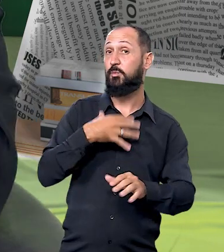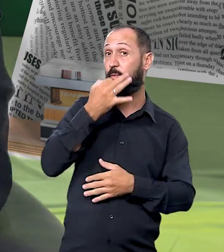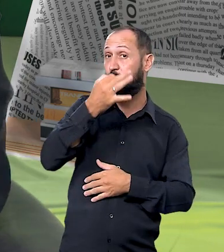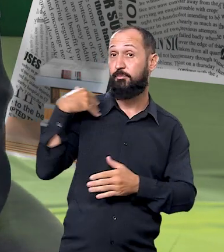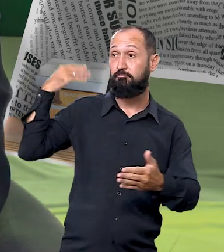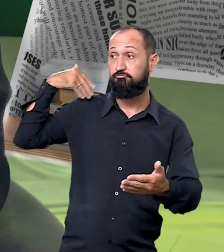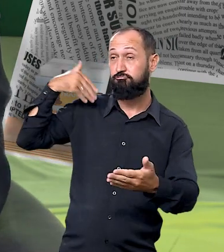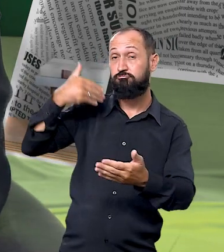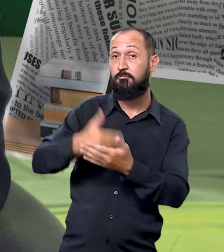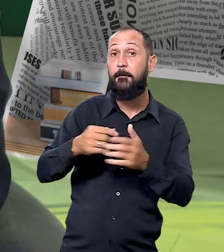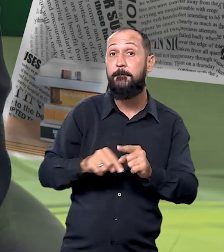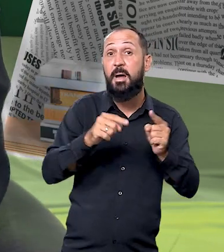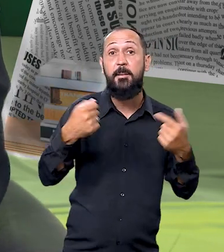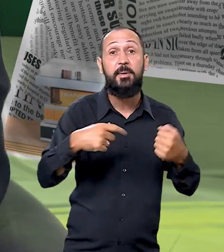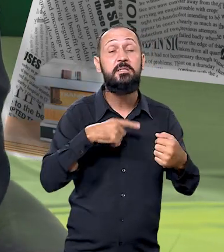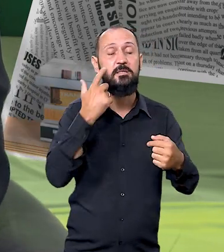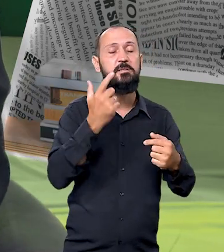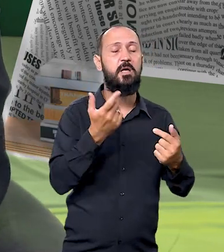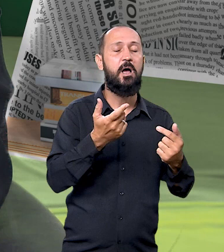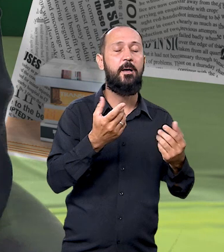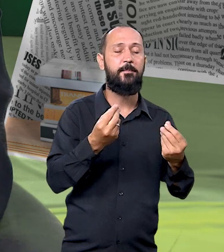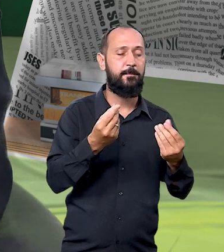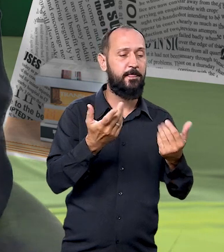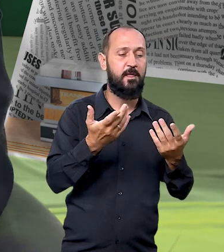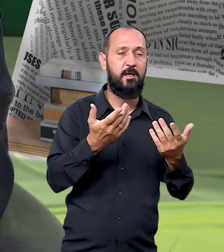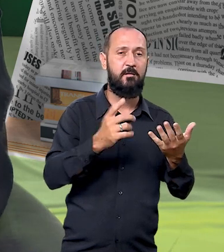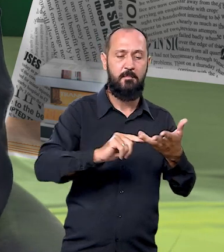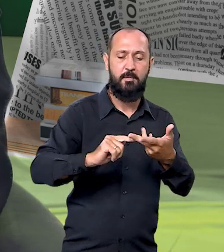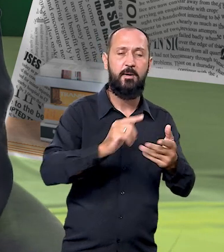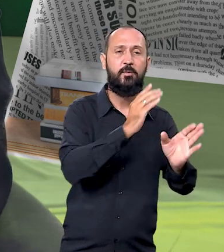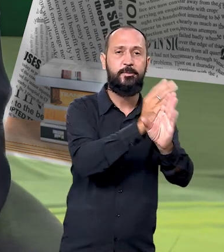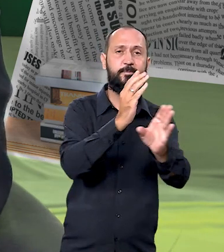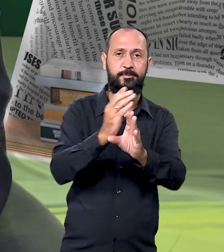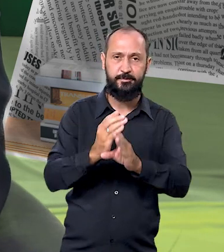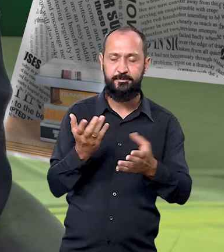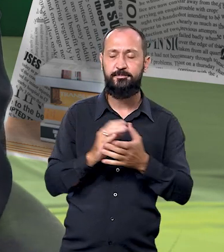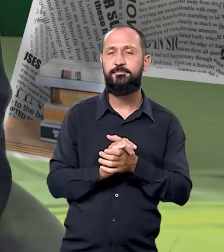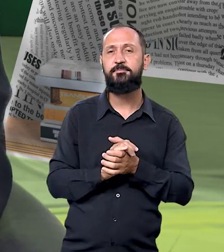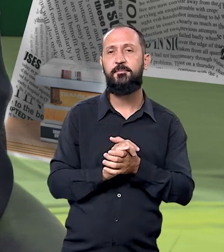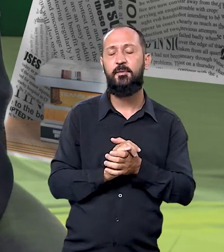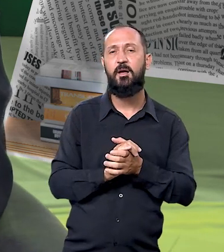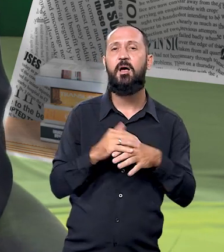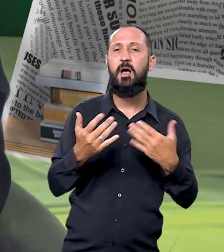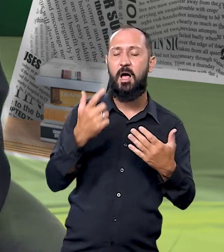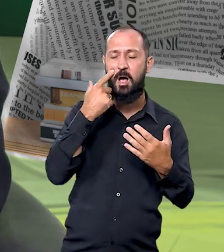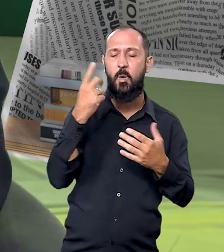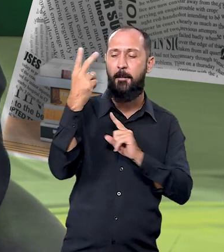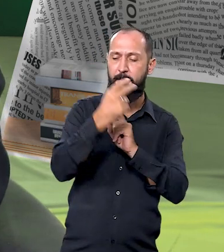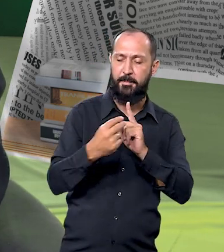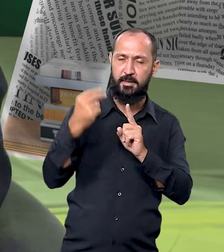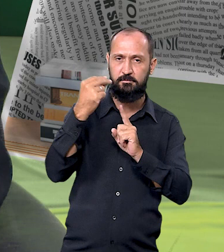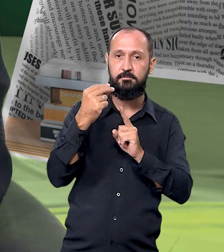transformando muito de um tempo para cá. Mas a gente precisa identificar uma série de situações. E com relação